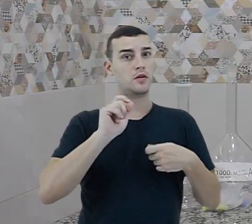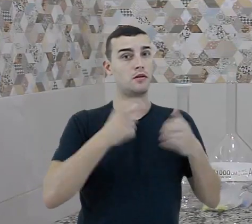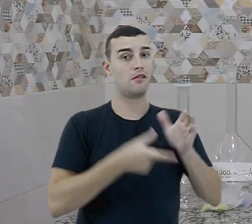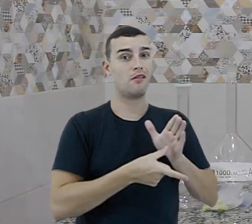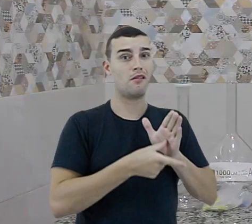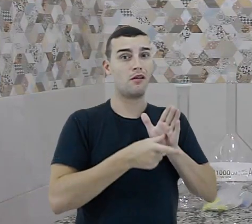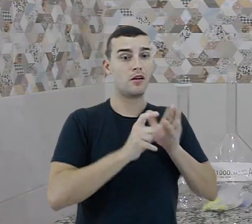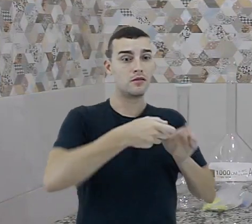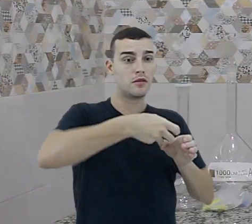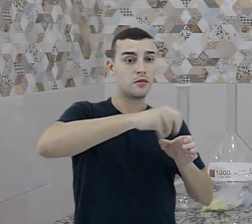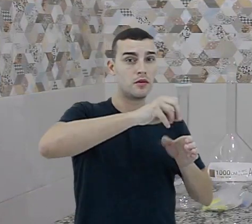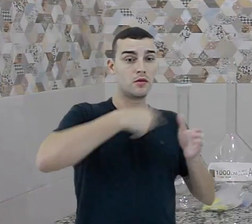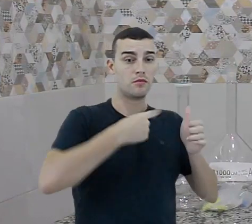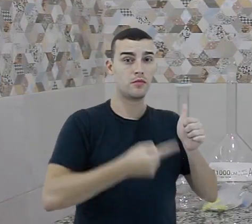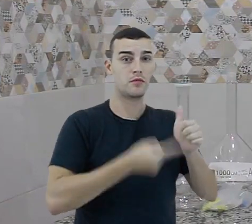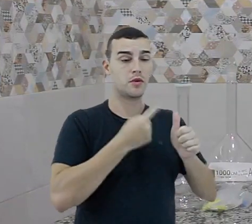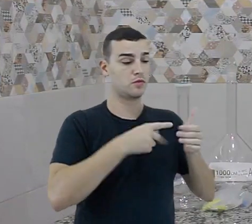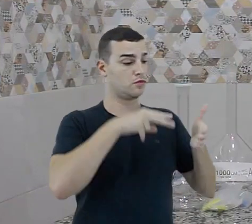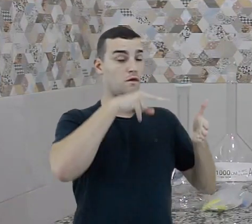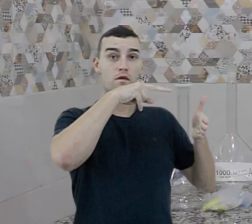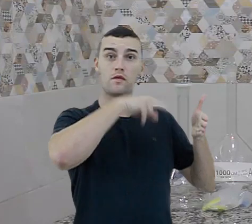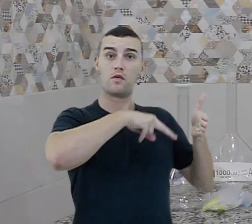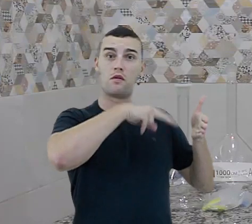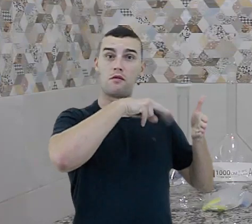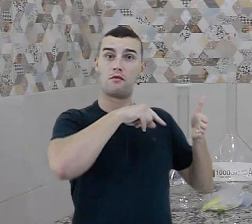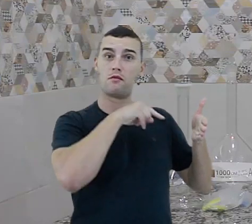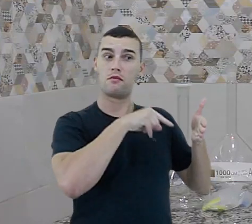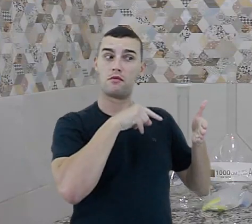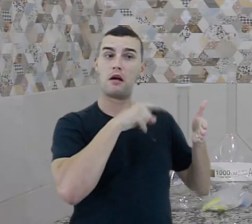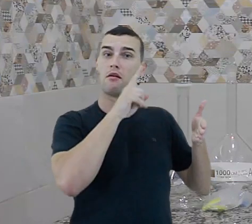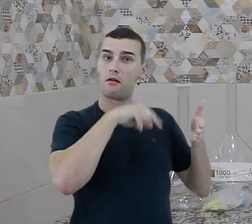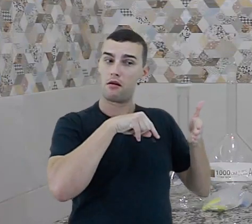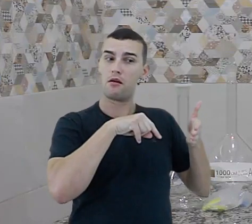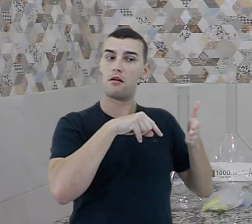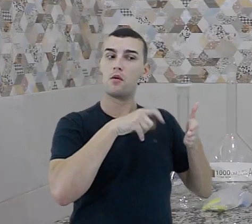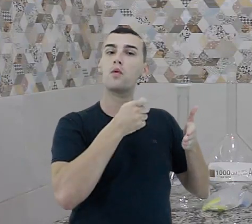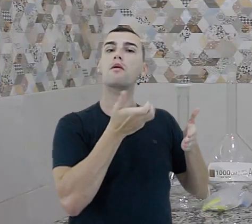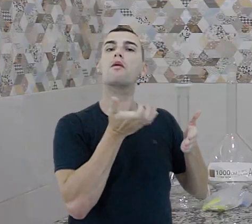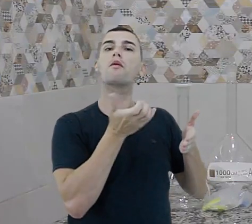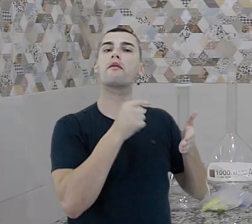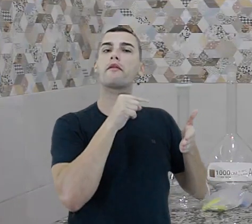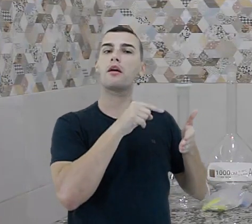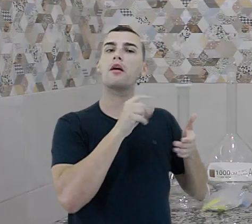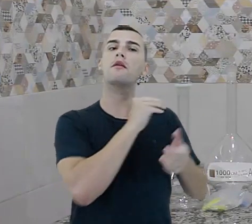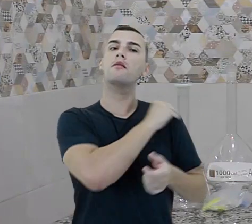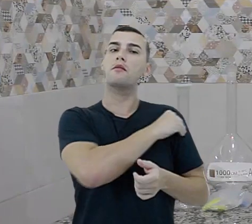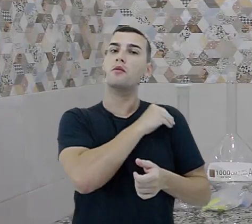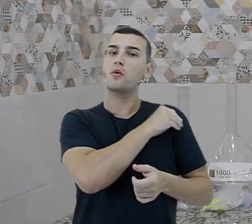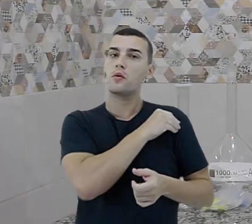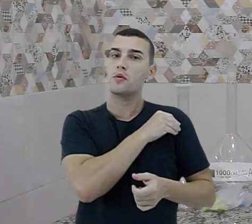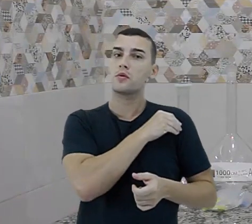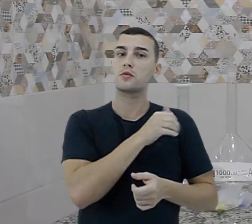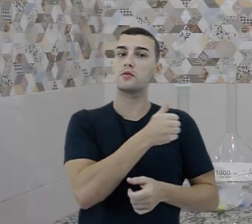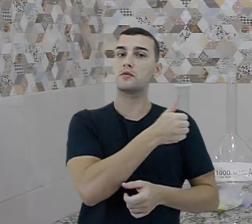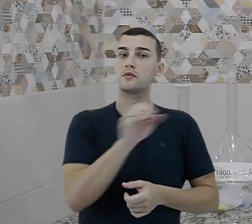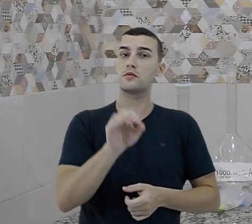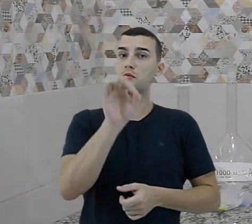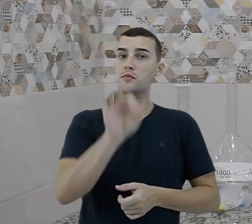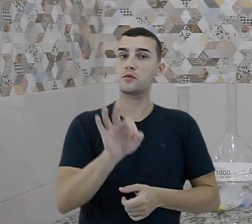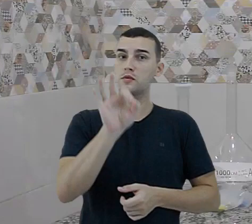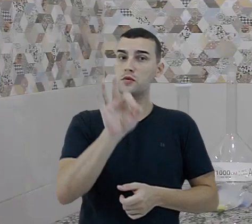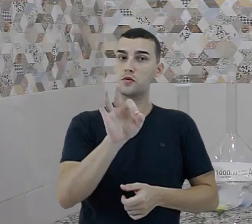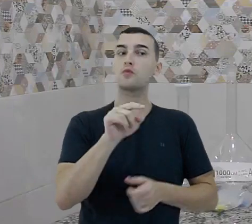lembrando antes, eu tenho que me certificar de que é o líquido que eu vou trabalhar. Então eu vou lá no rótulo, álcool